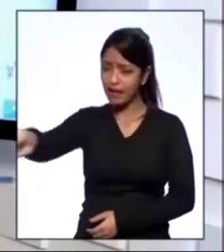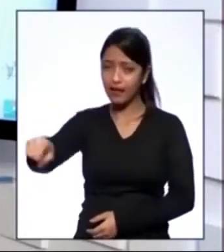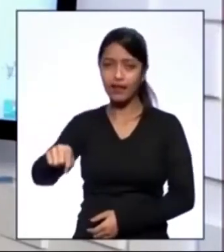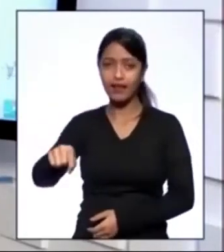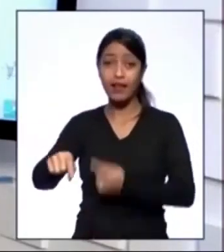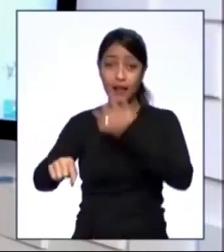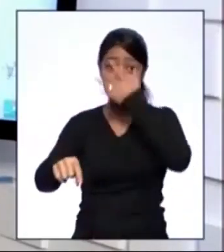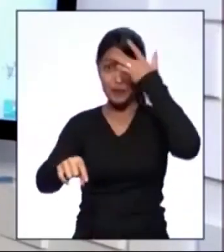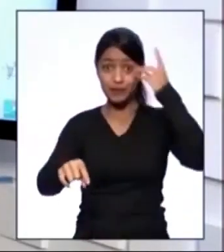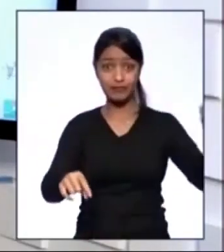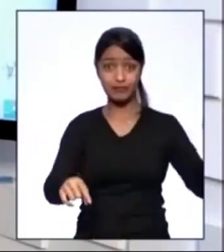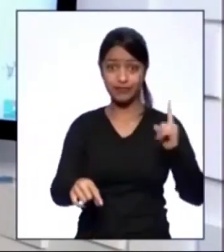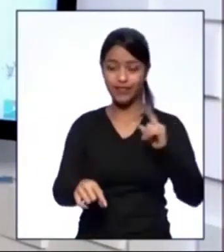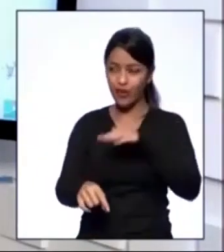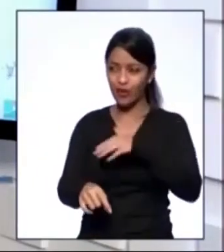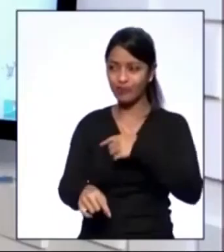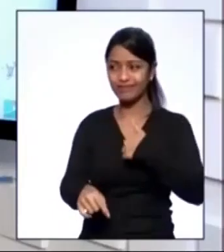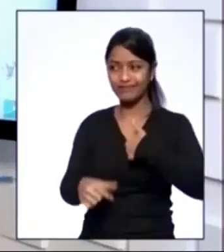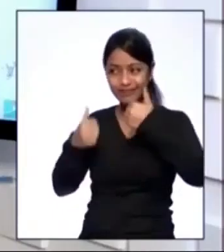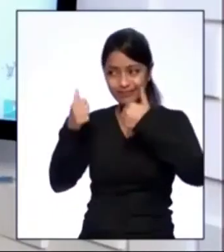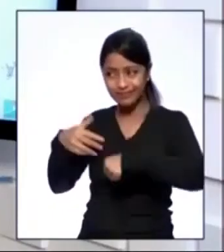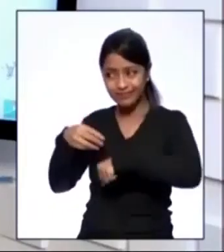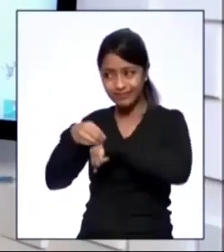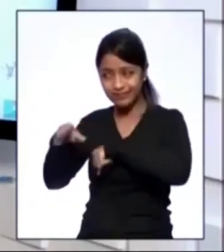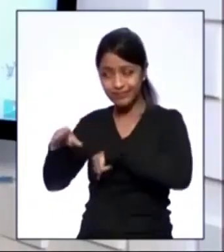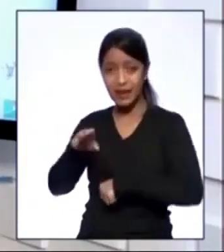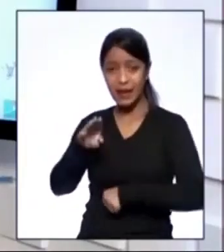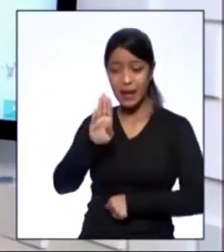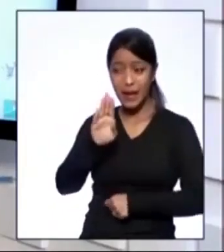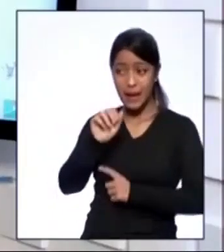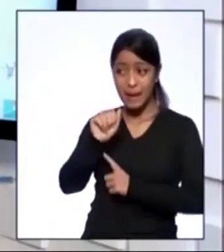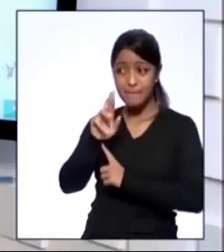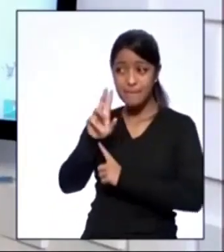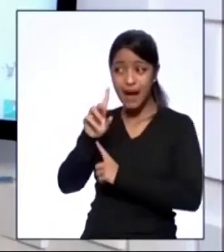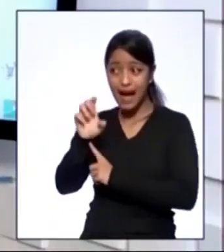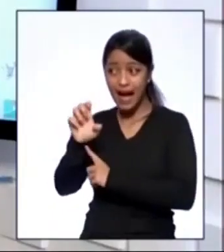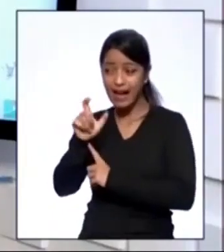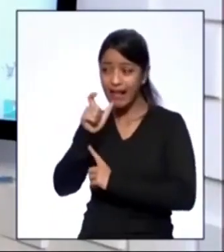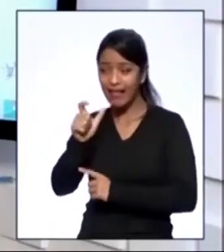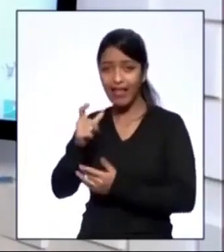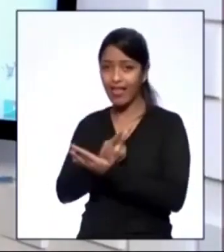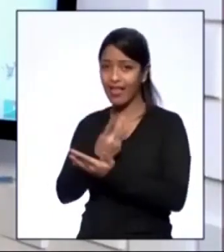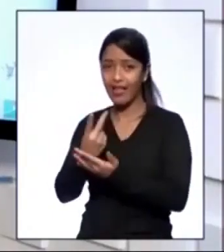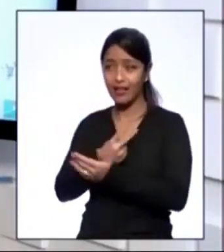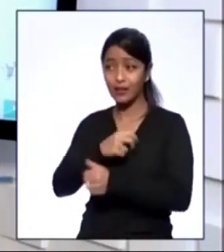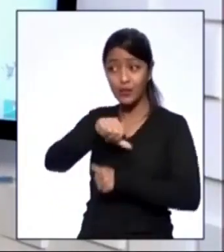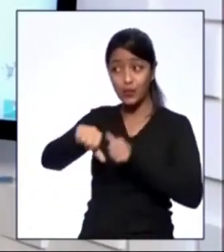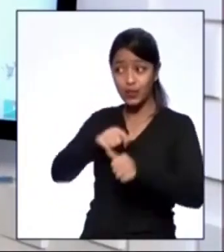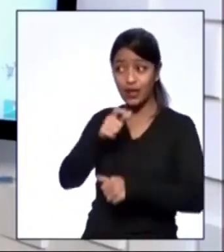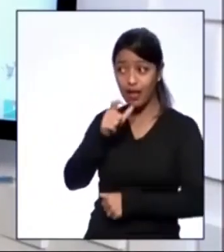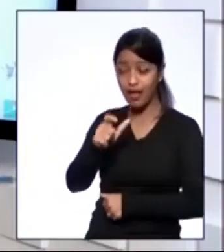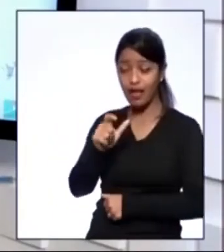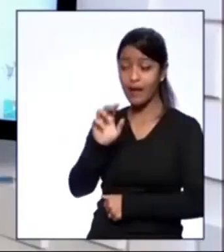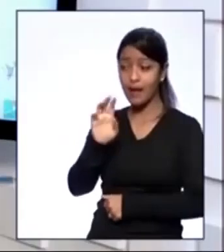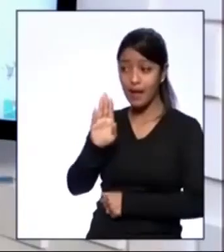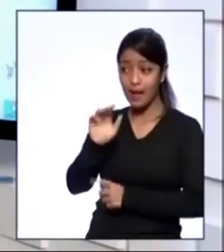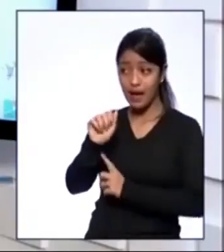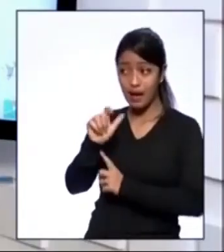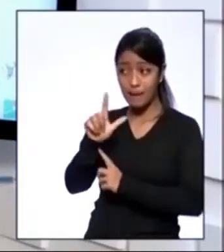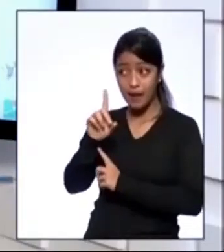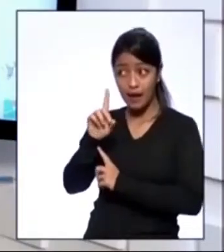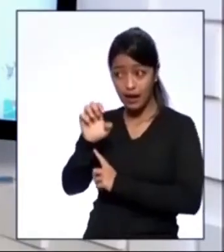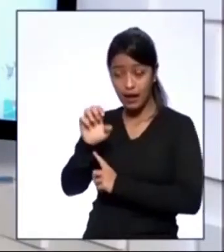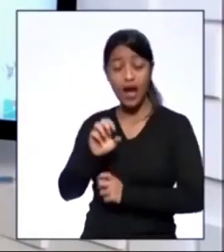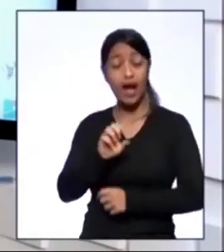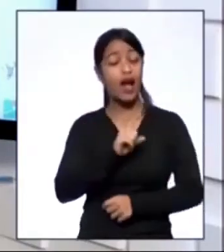explicar. Não é Bard, é balde que fala. Ah, é balde. É balde. Ah, entendi. E